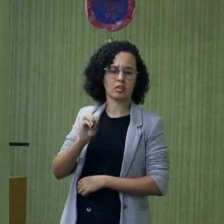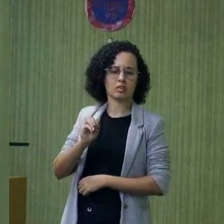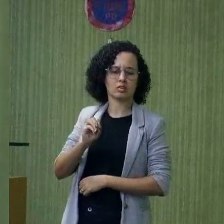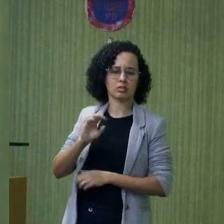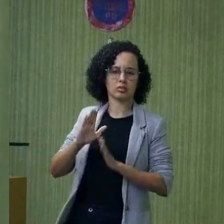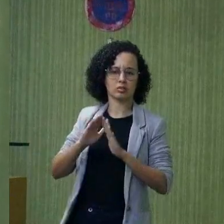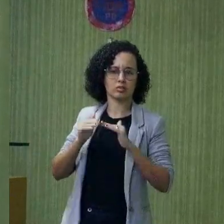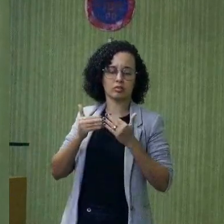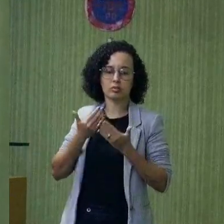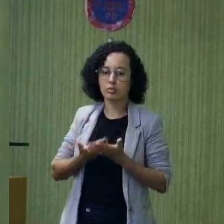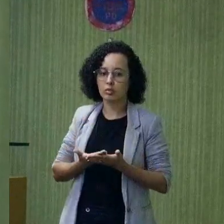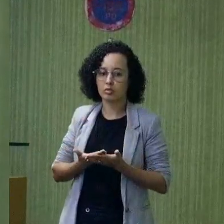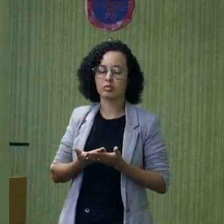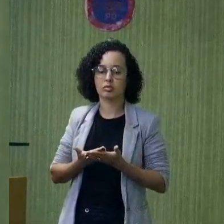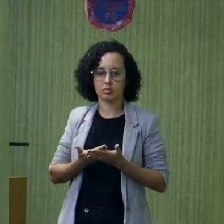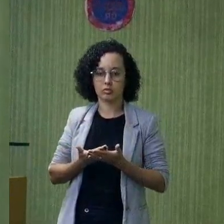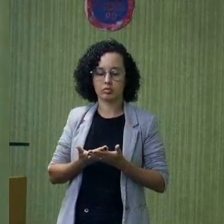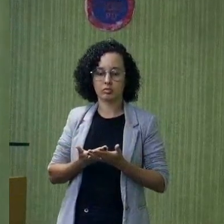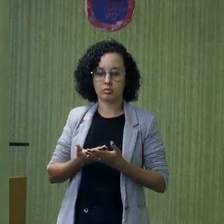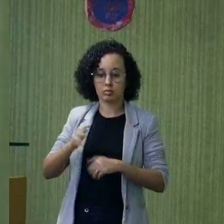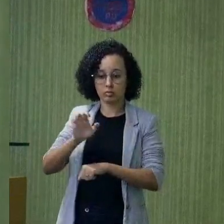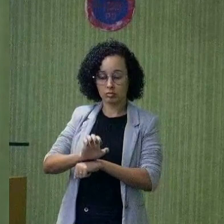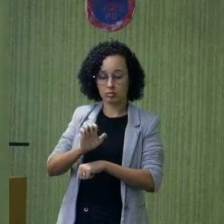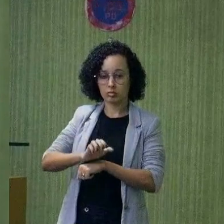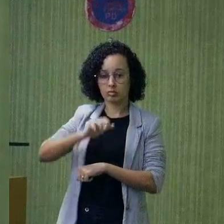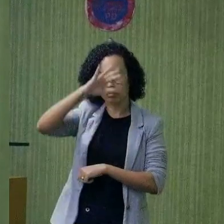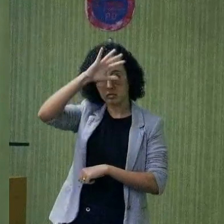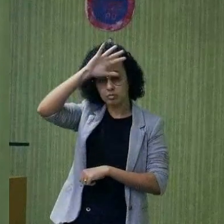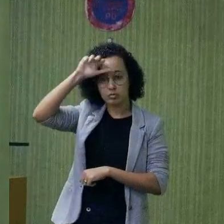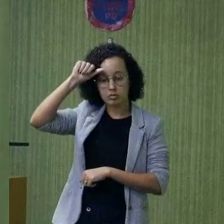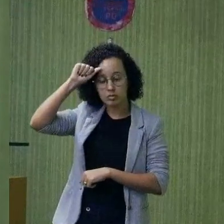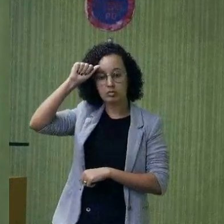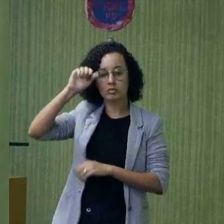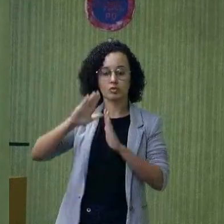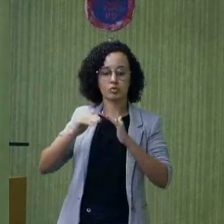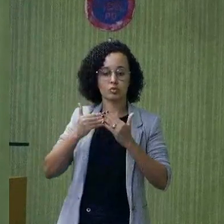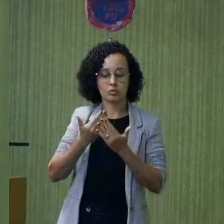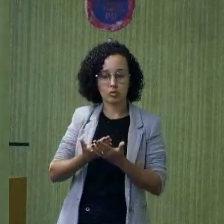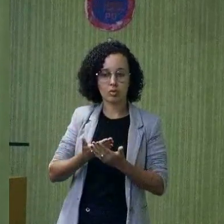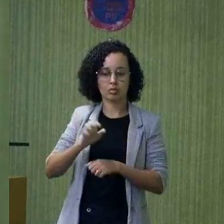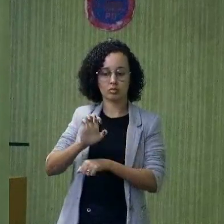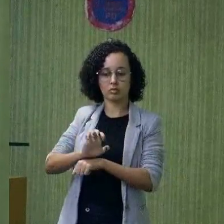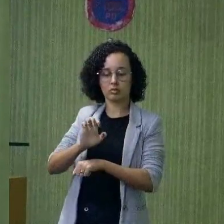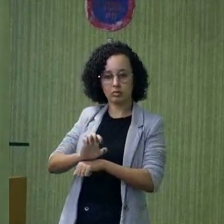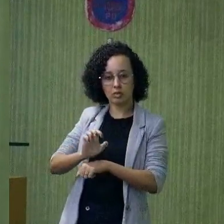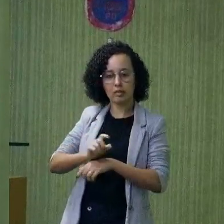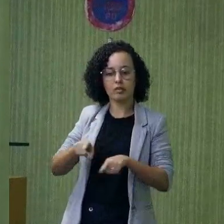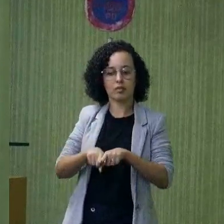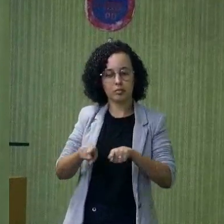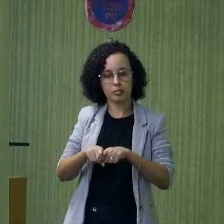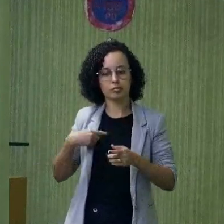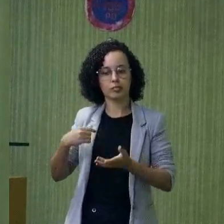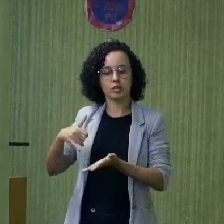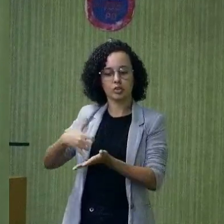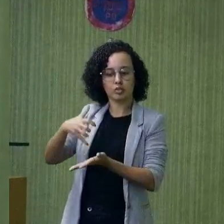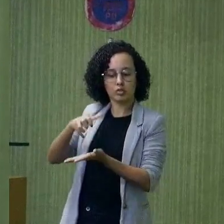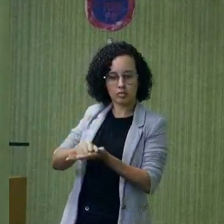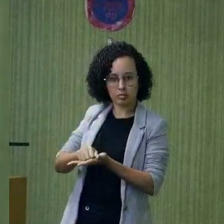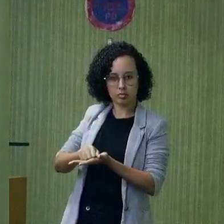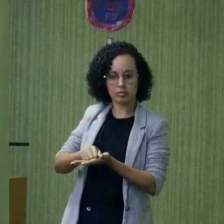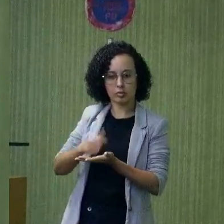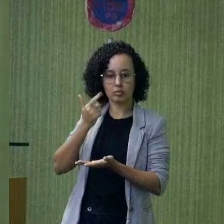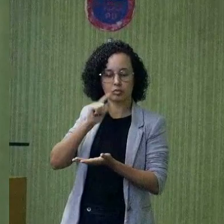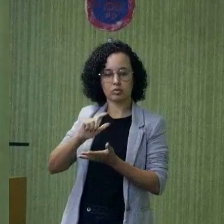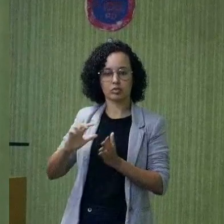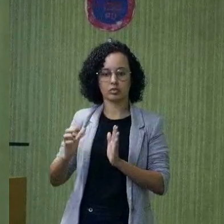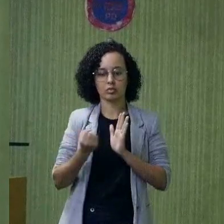escolas do estado do Amazonas escolas estaduais que também se inscreveram para ganhar o selo e agora